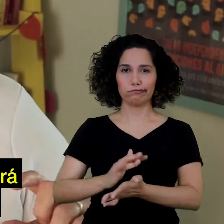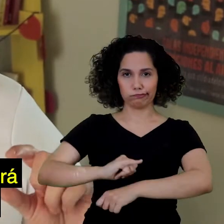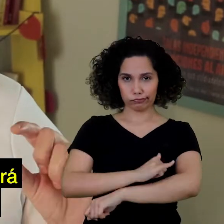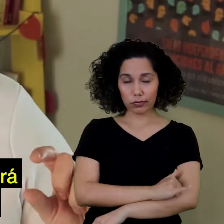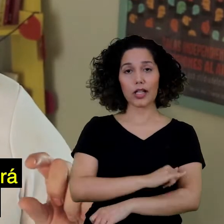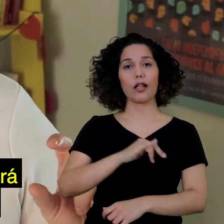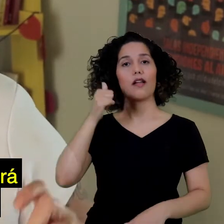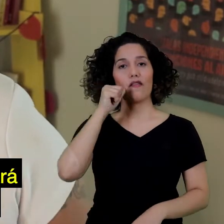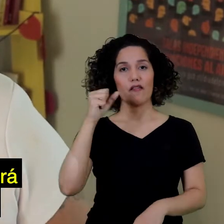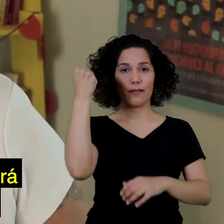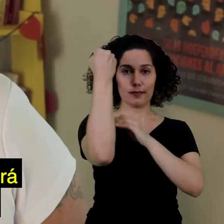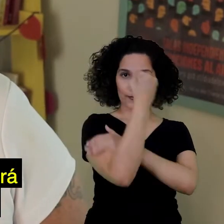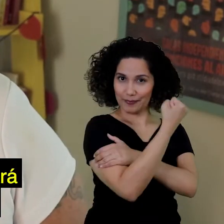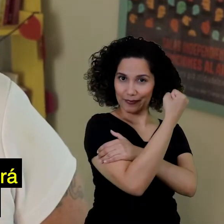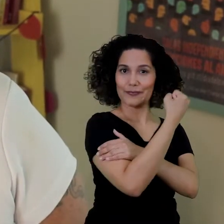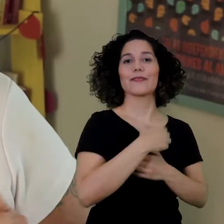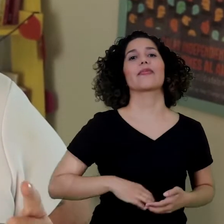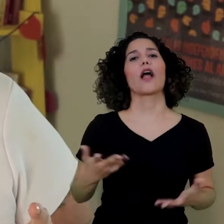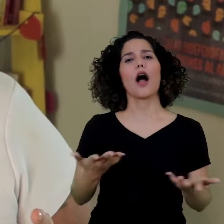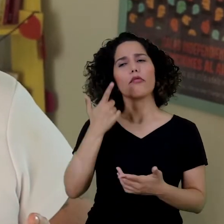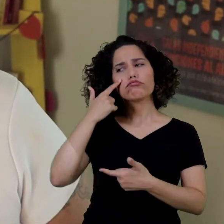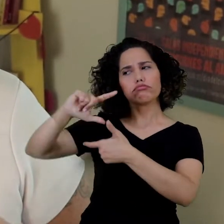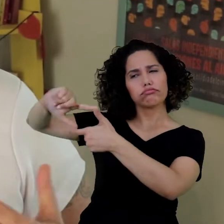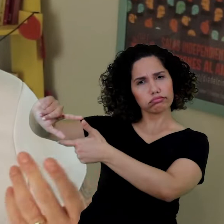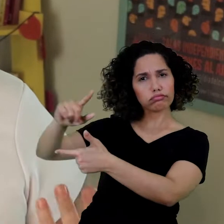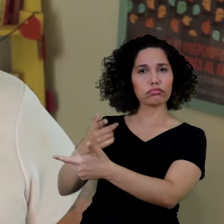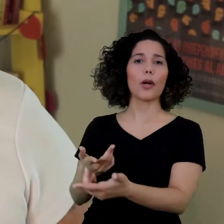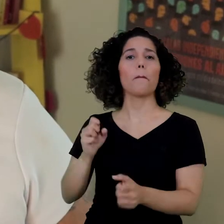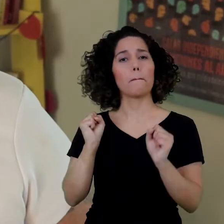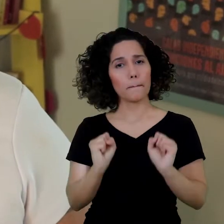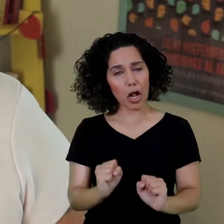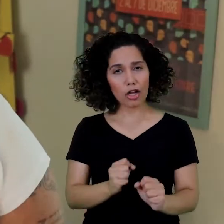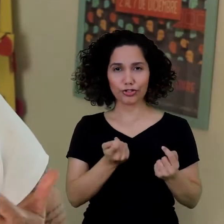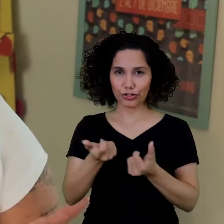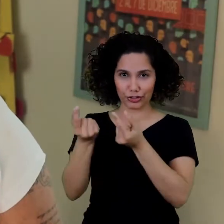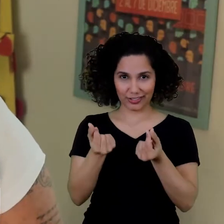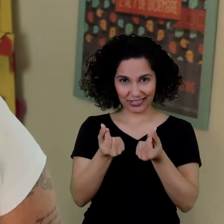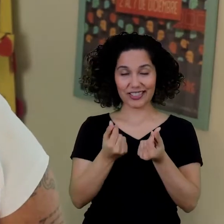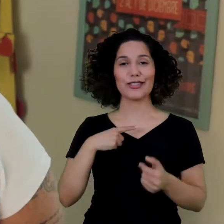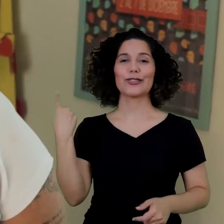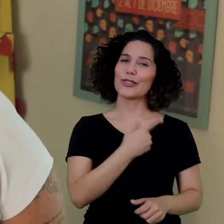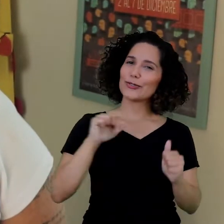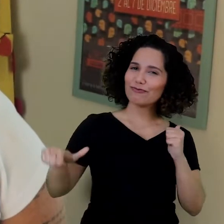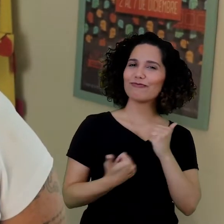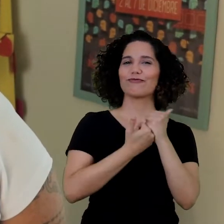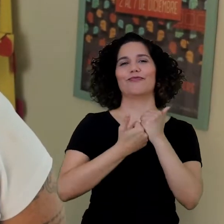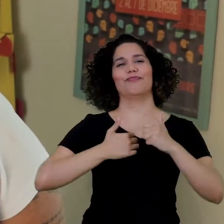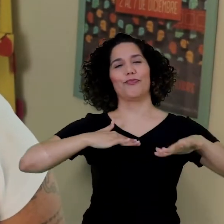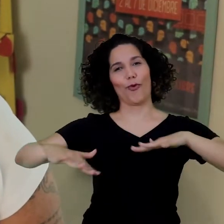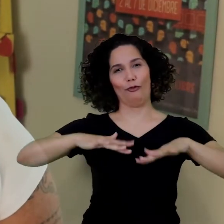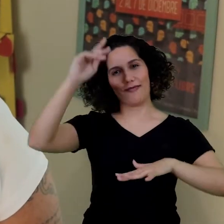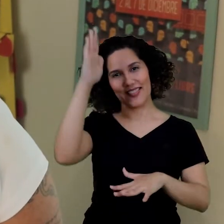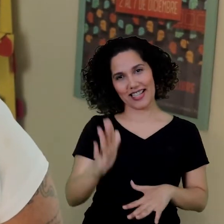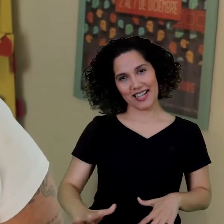vai observar o QR Code no canto da tela. Se você quiser, pode fazer a sua doação. E juntos contribuiremos com